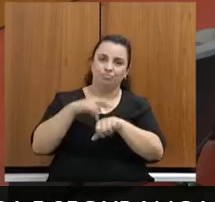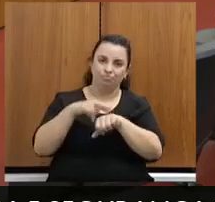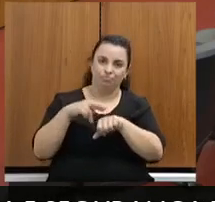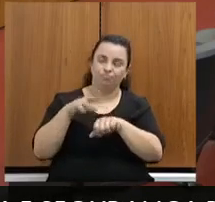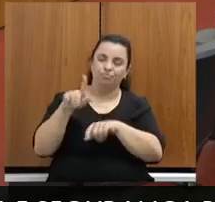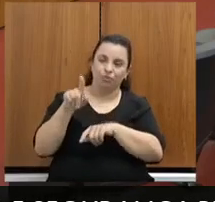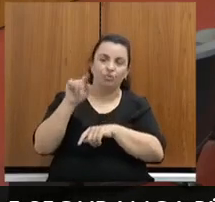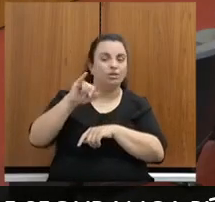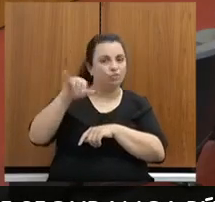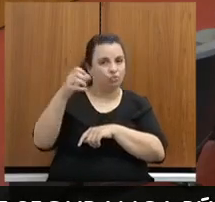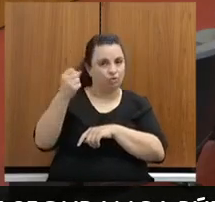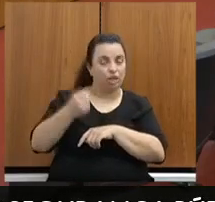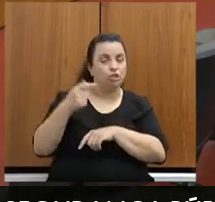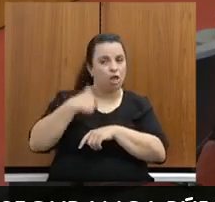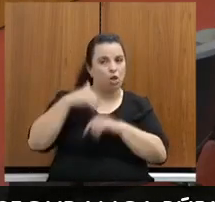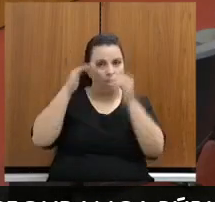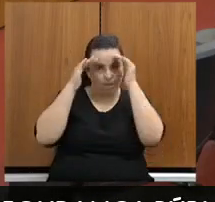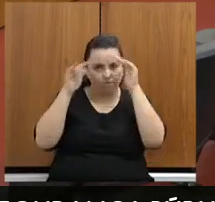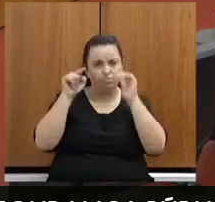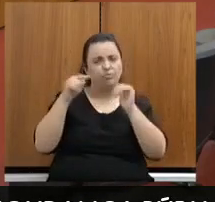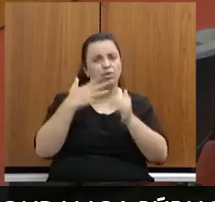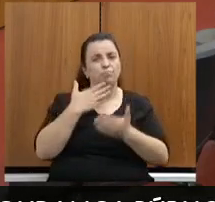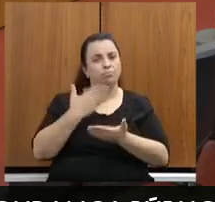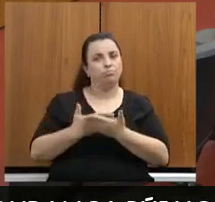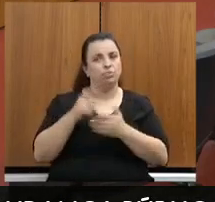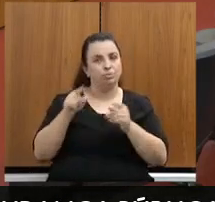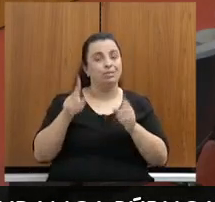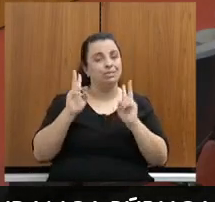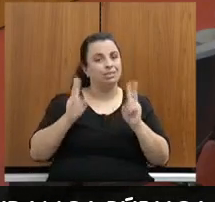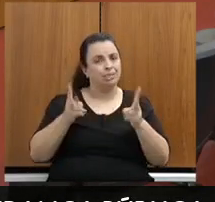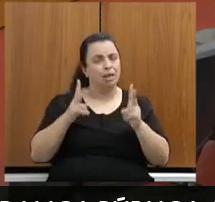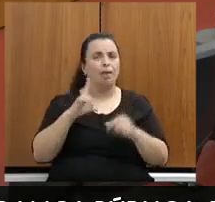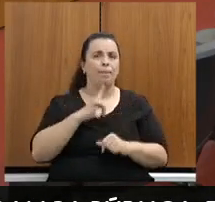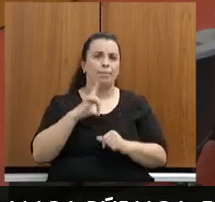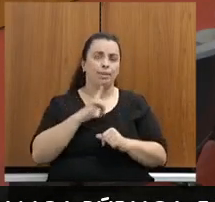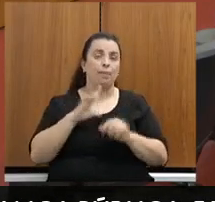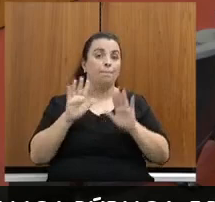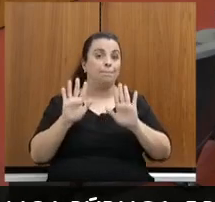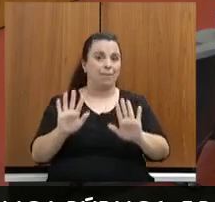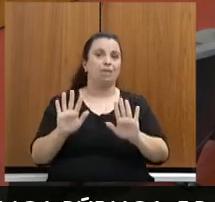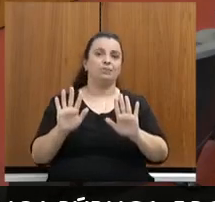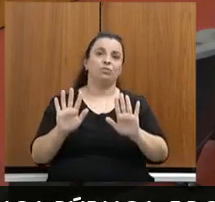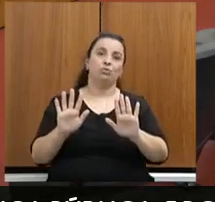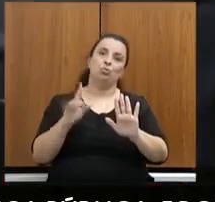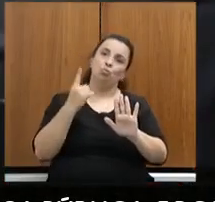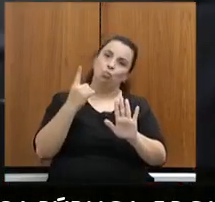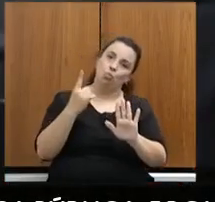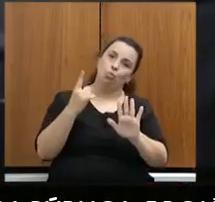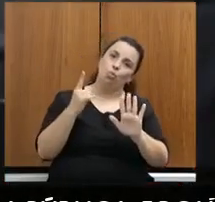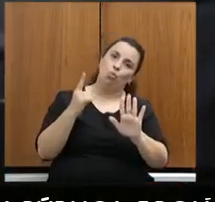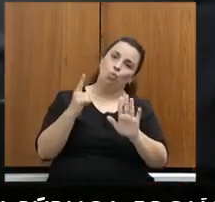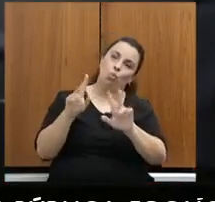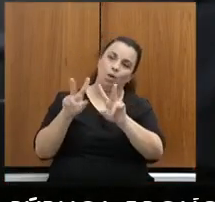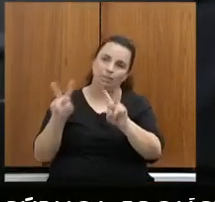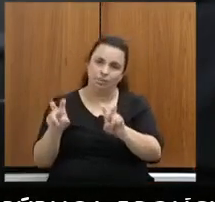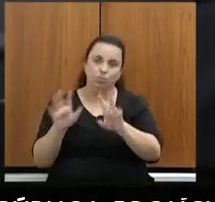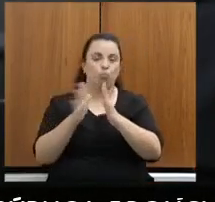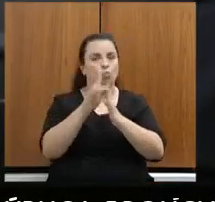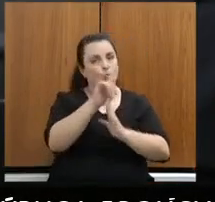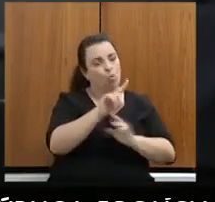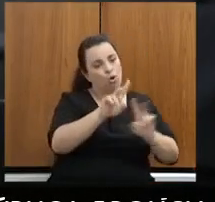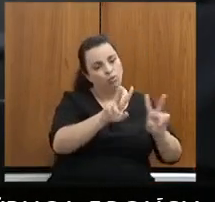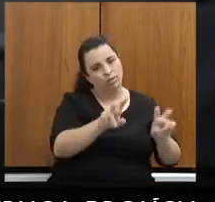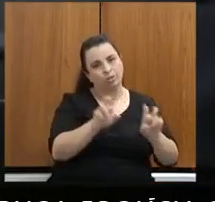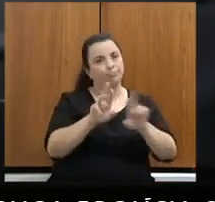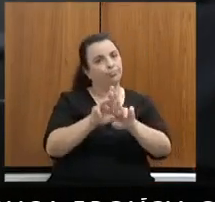por vossa excelência respeito admiração e sempre Terei mais uma coisa é uma coisa outra coisa é outra coisa eu